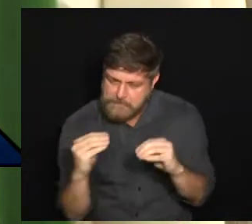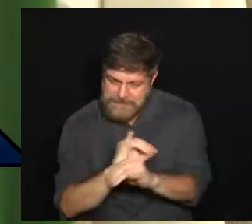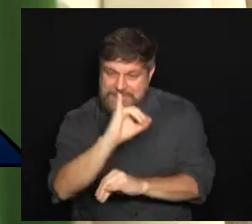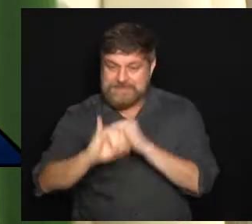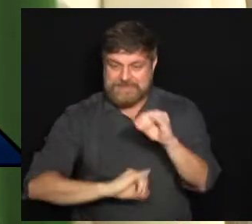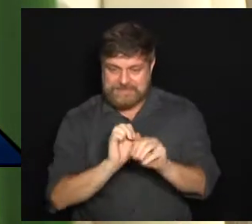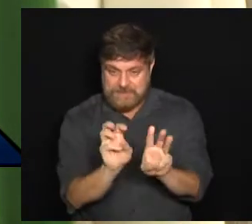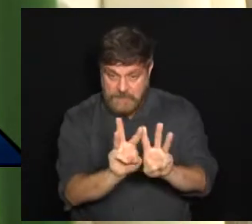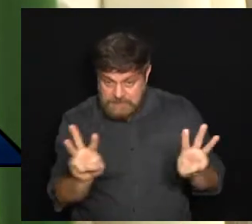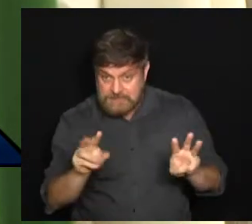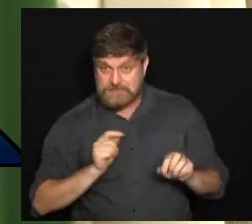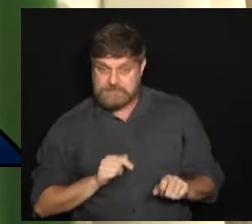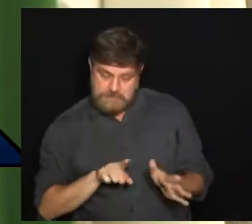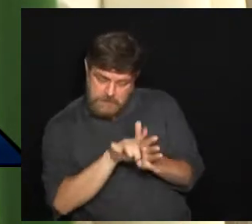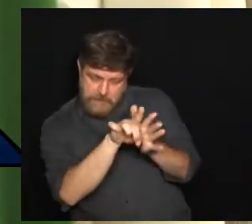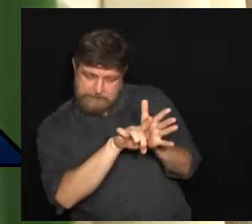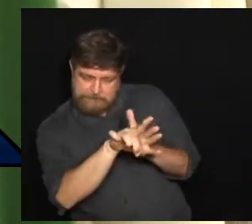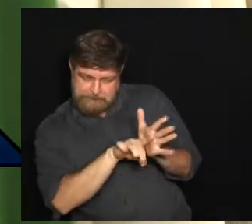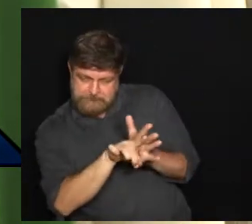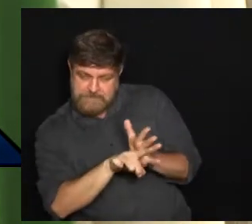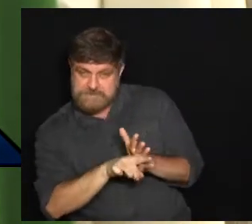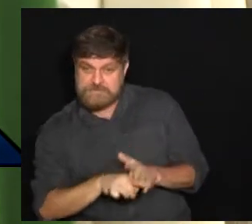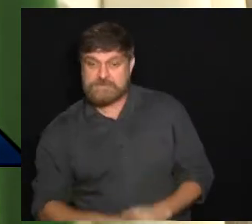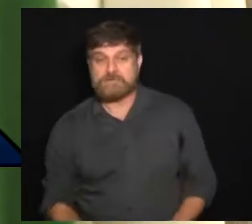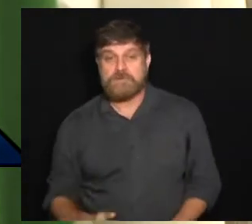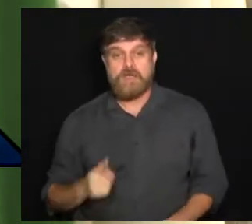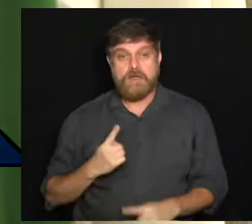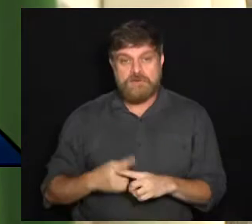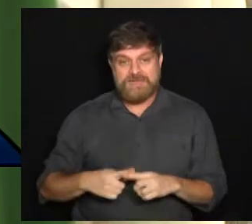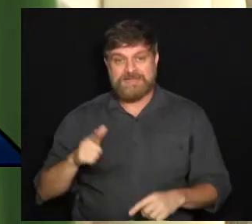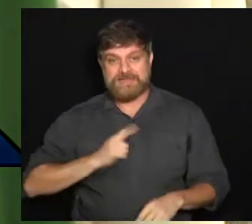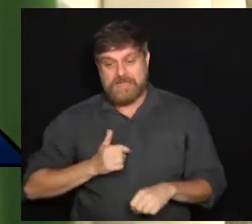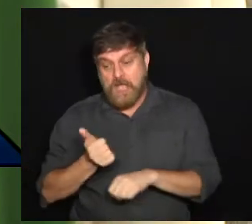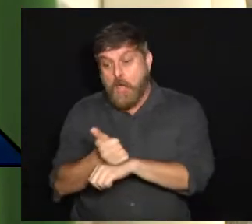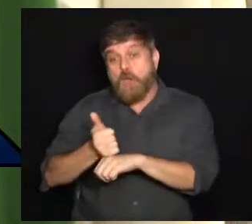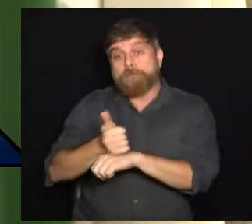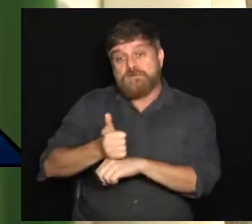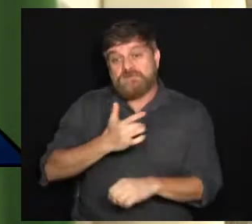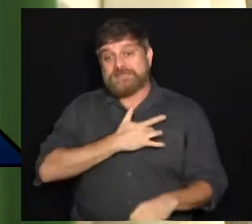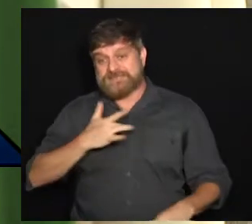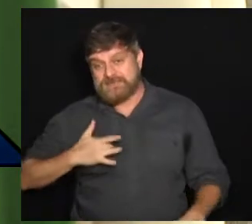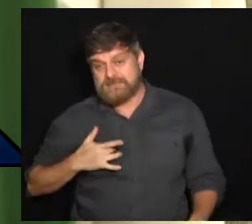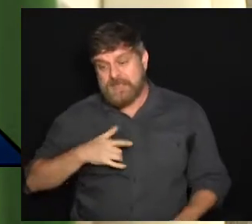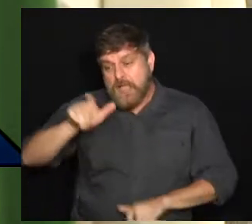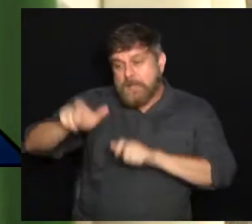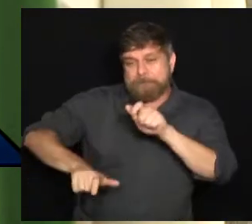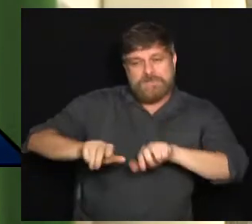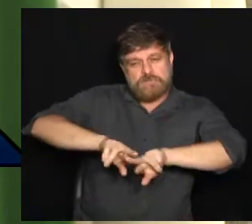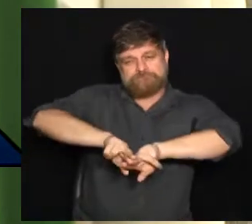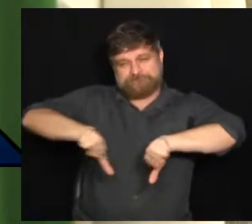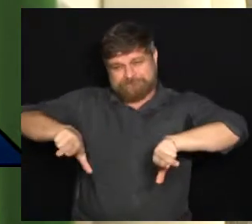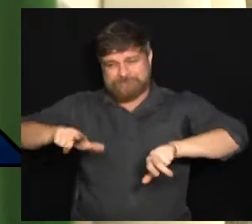que sejam essas as fontes de informação. Por quê? Porque entre os profissionais de saúde tem todo tipo de gente e